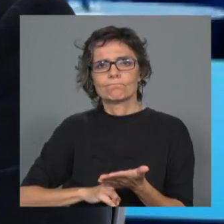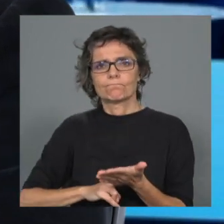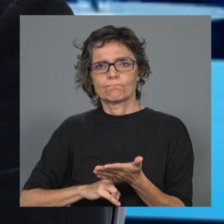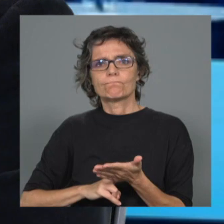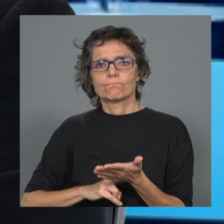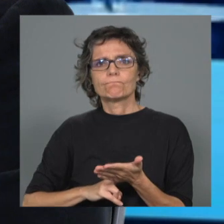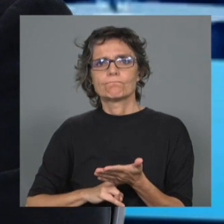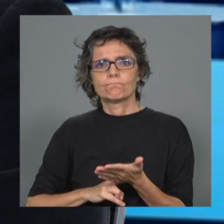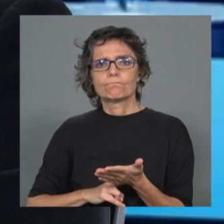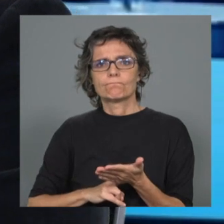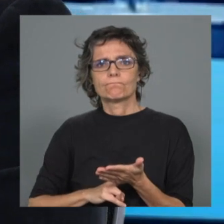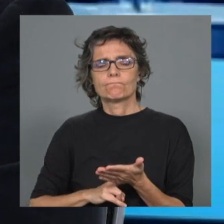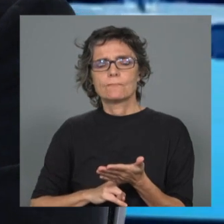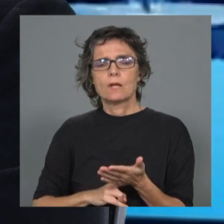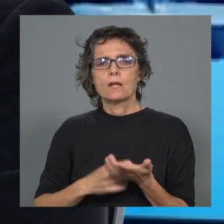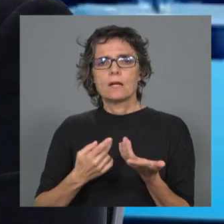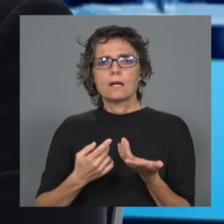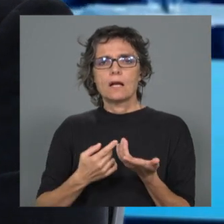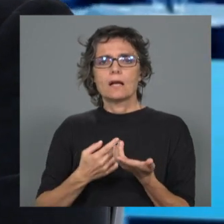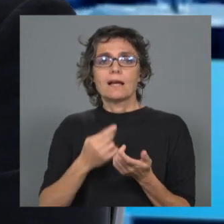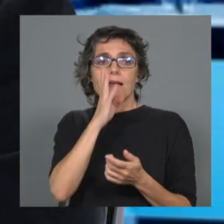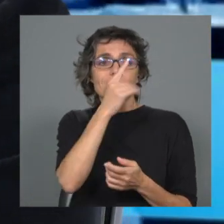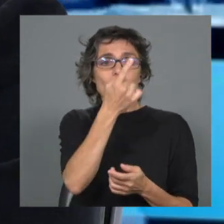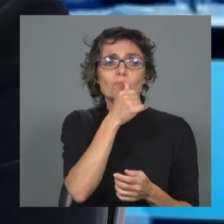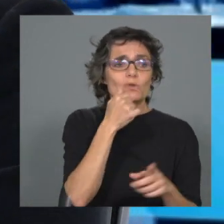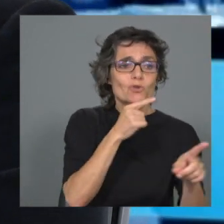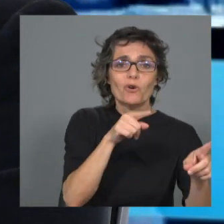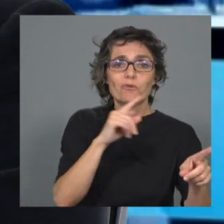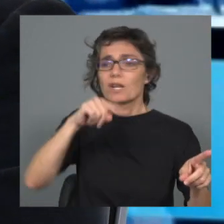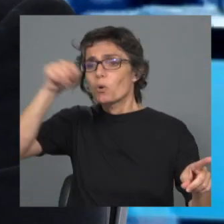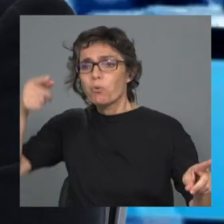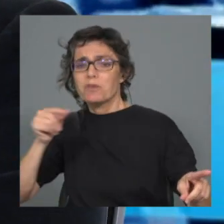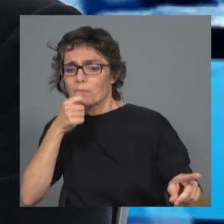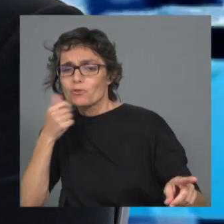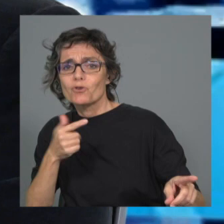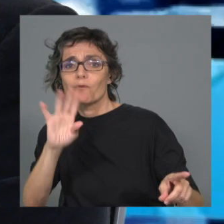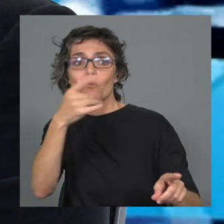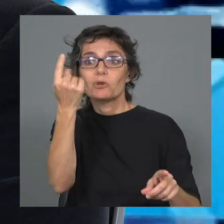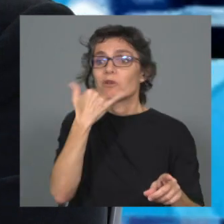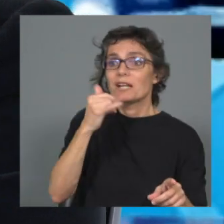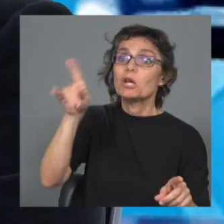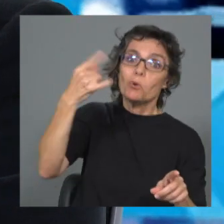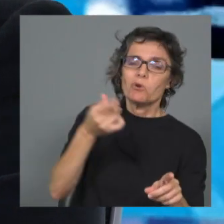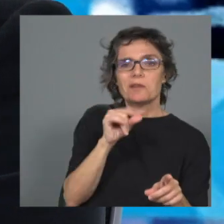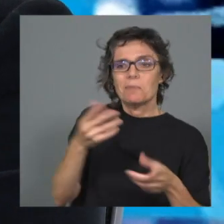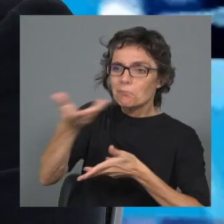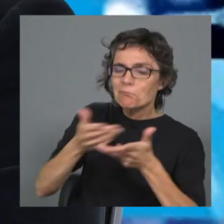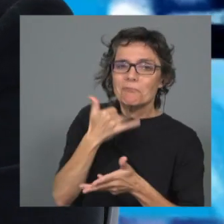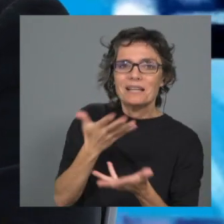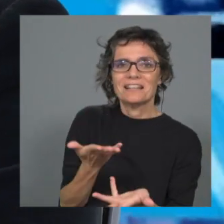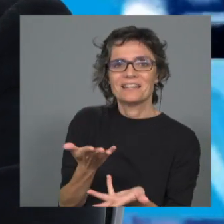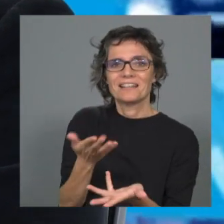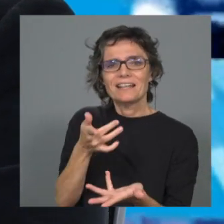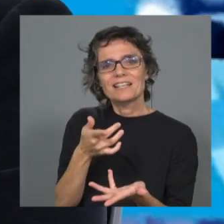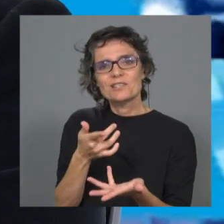uns com os outros dentro dos grupos. Quer dizer, sofrem quando um sofre e alegram-se todos quando um tem uma alegria. É esta a dinâmica